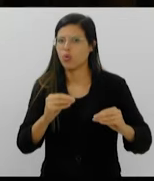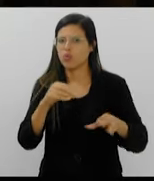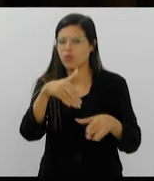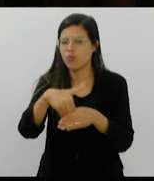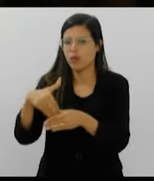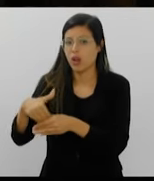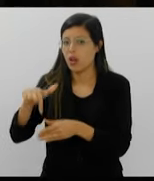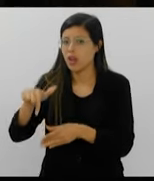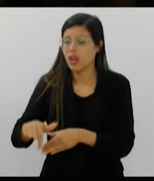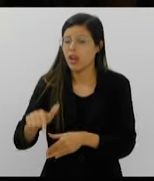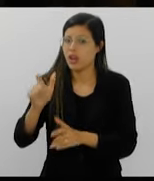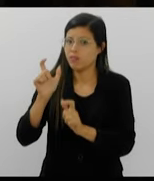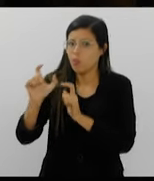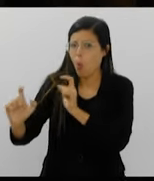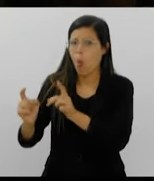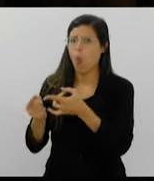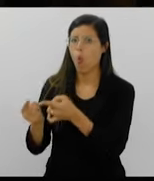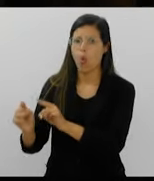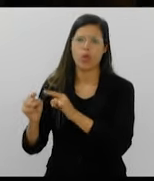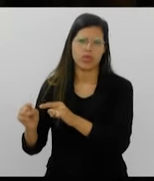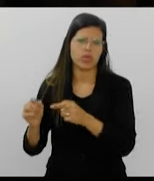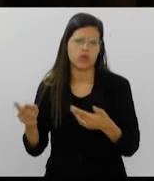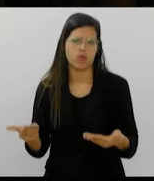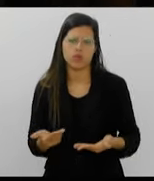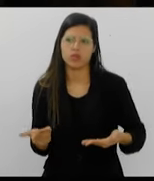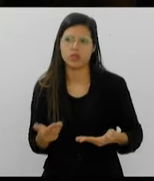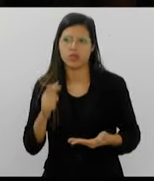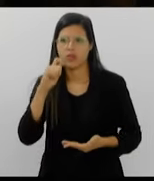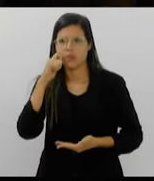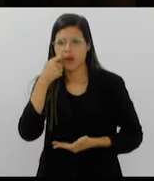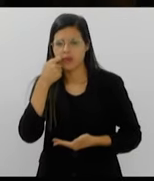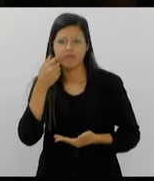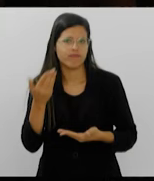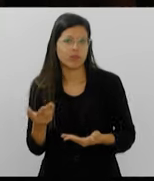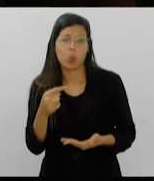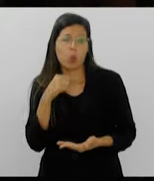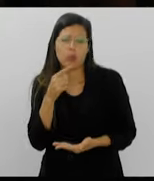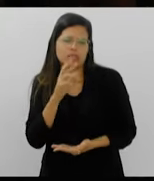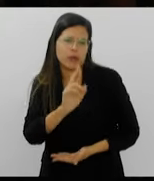hoje. Então, o Eduardo Paes não deu conta.